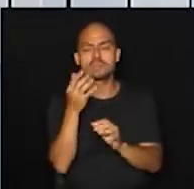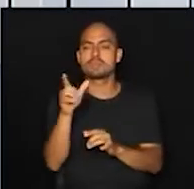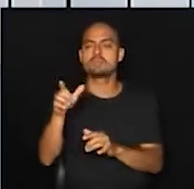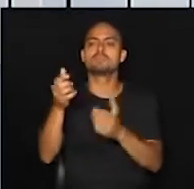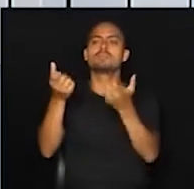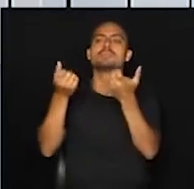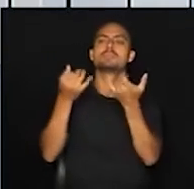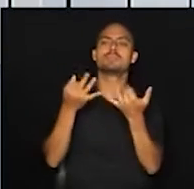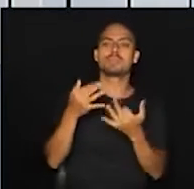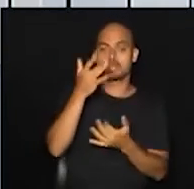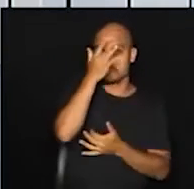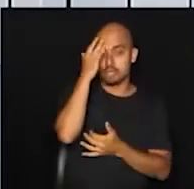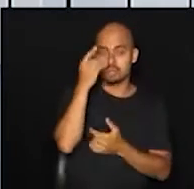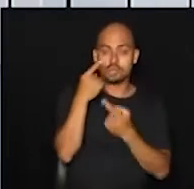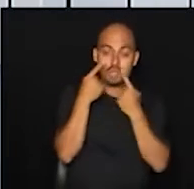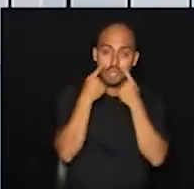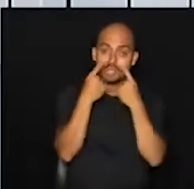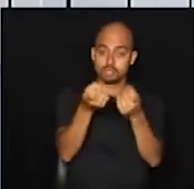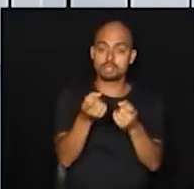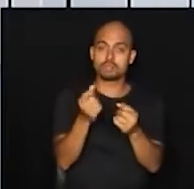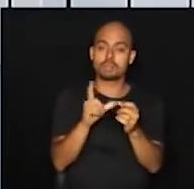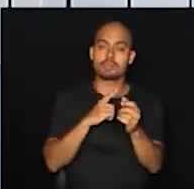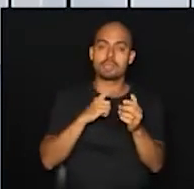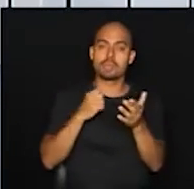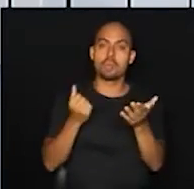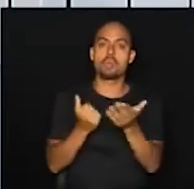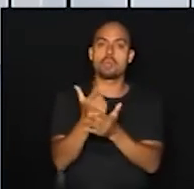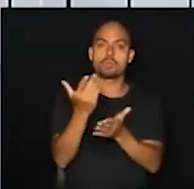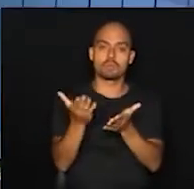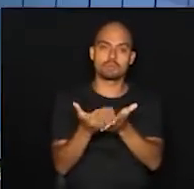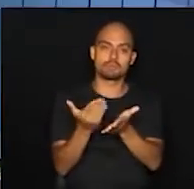até ficar curioso para poder comprar o livro?